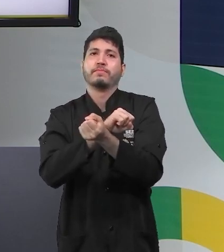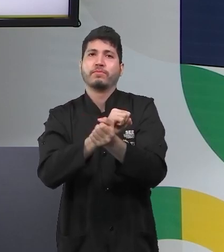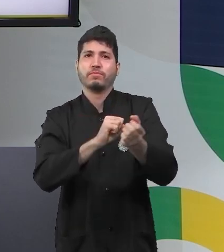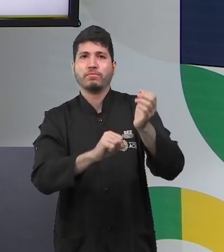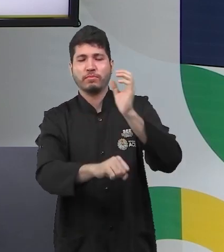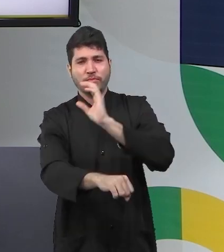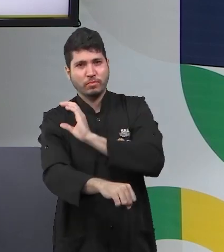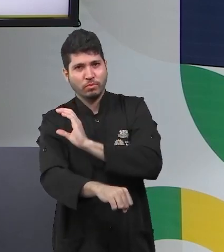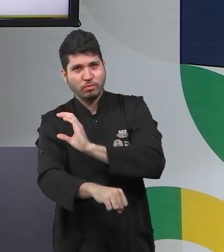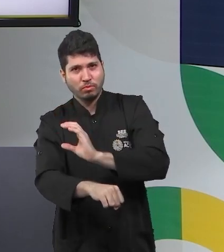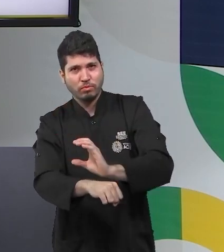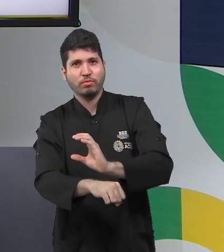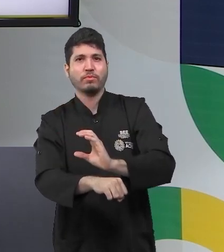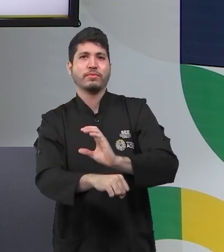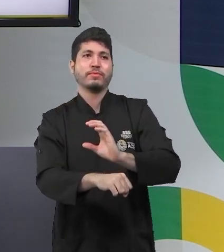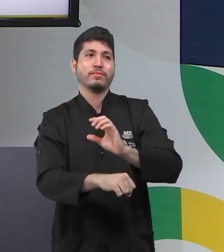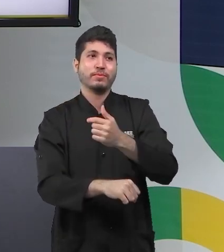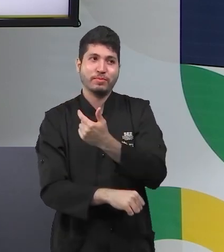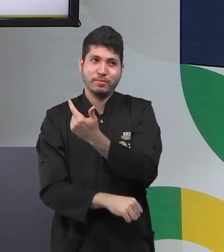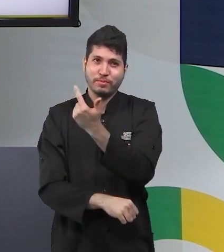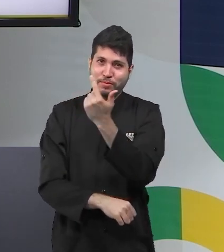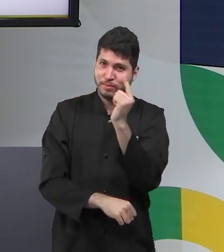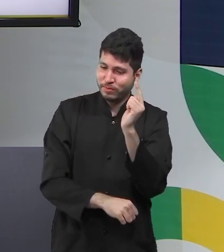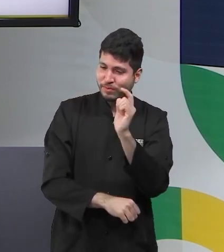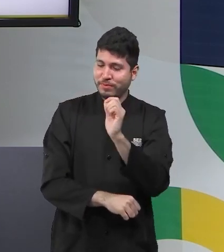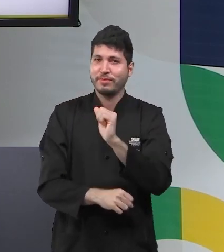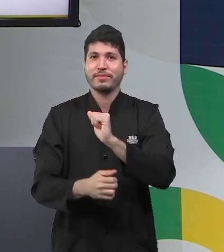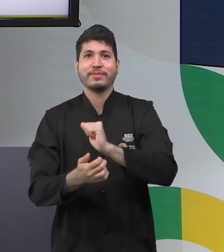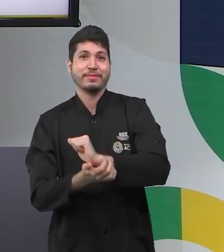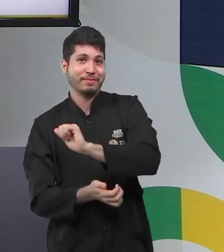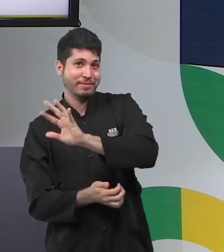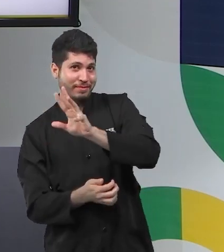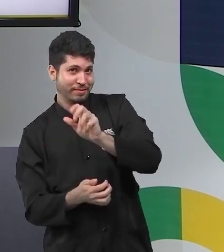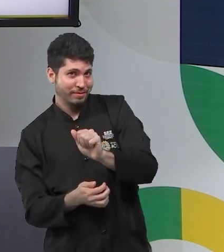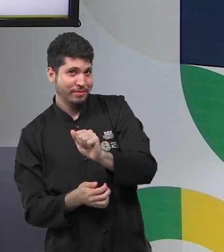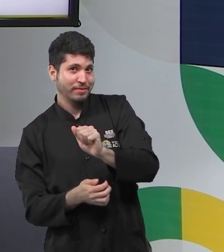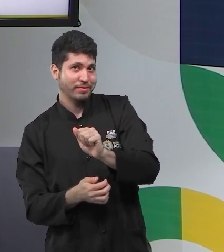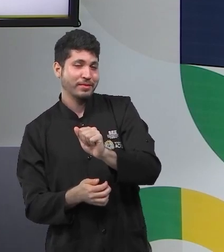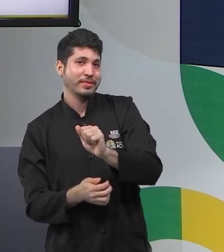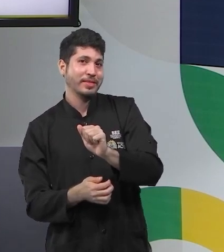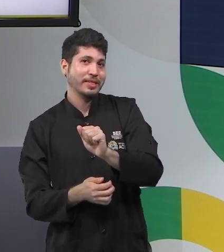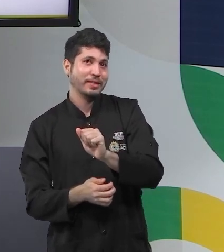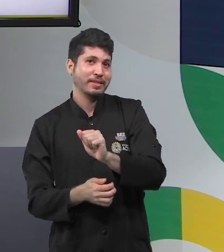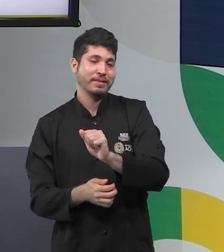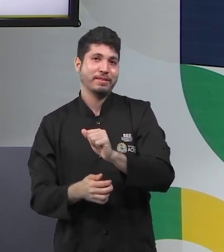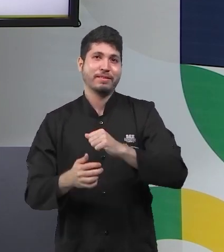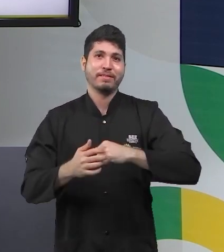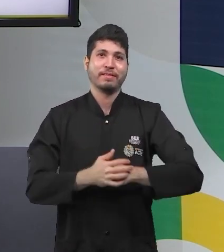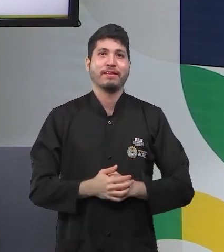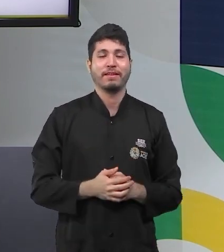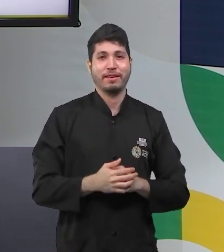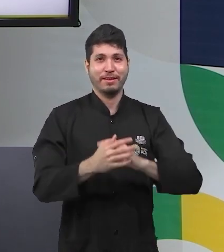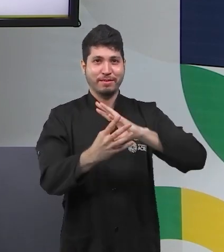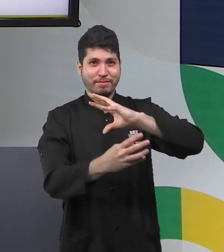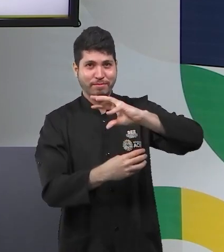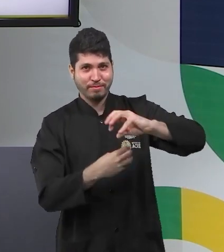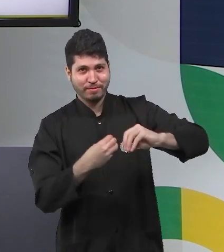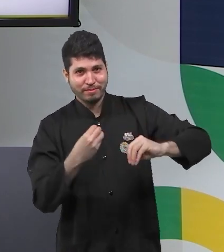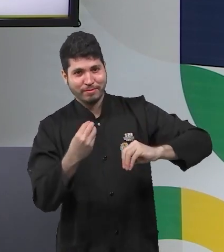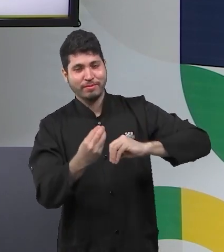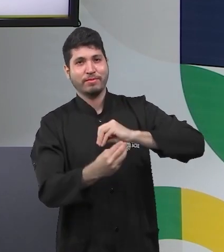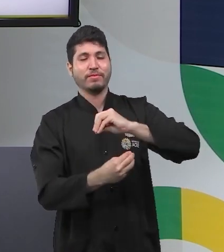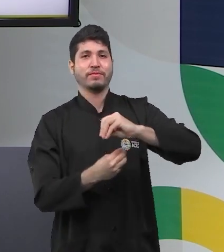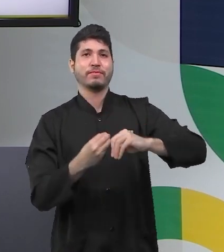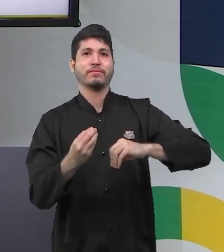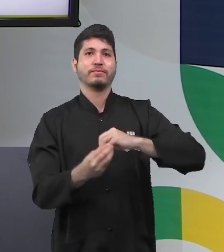cultura dos outros. Em relação ao quê? Em relação a um olhar europeu. Inicialmente portugueses, agora aqui é um outro olhar, só